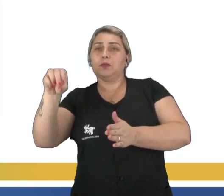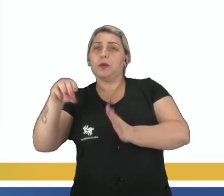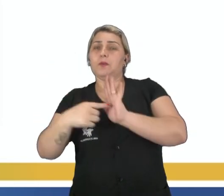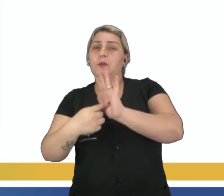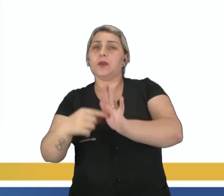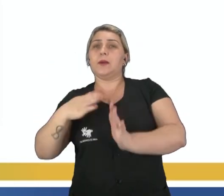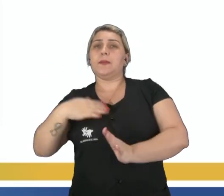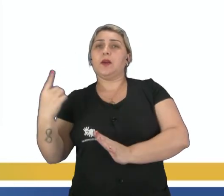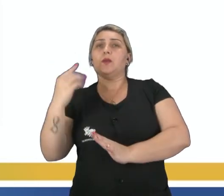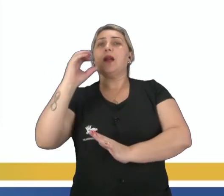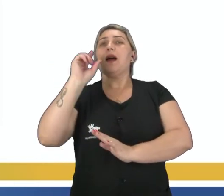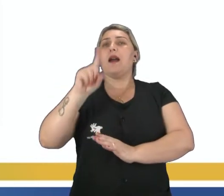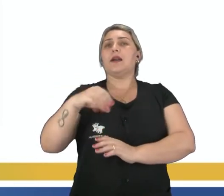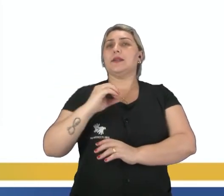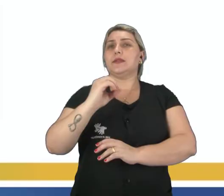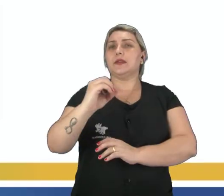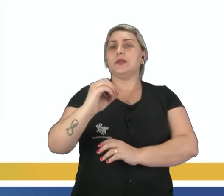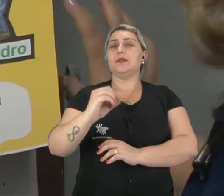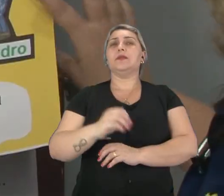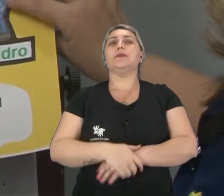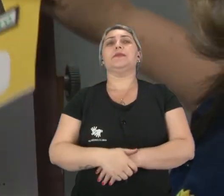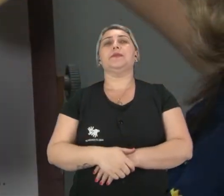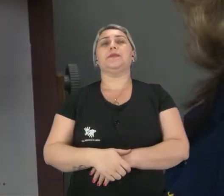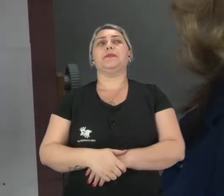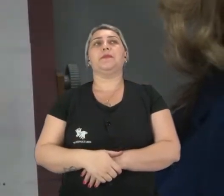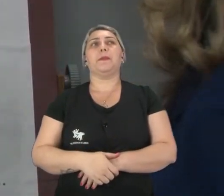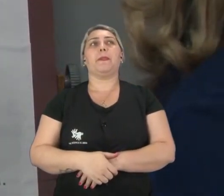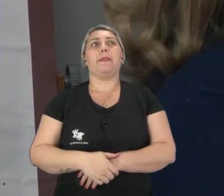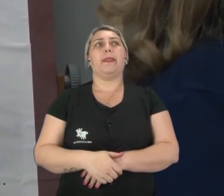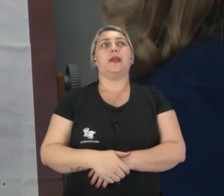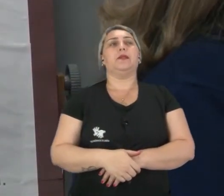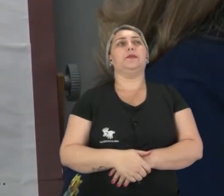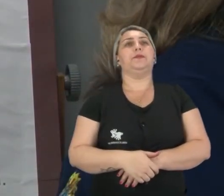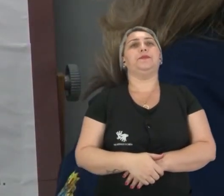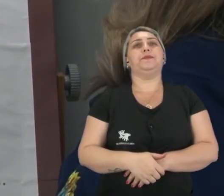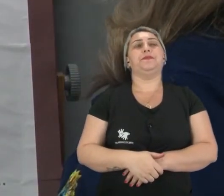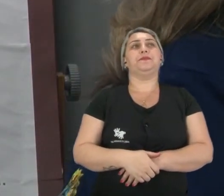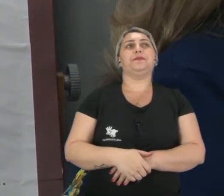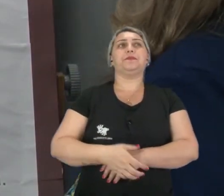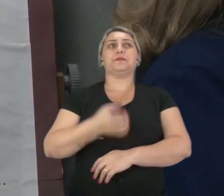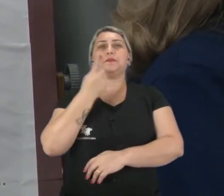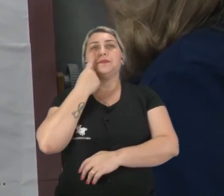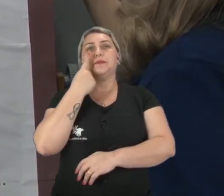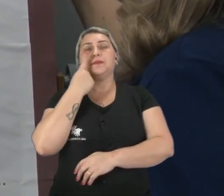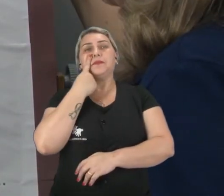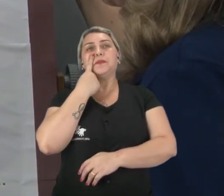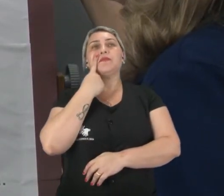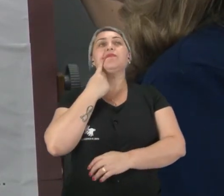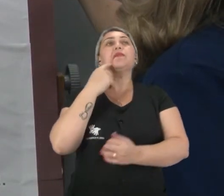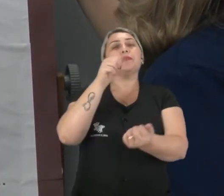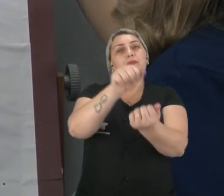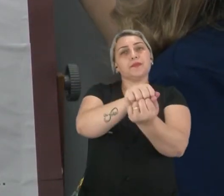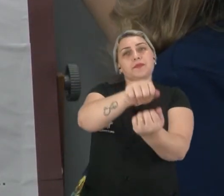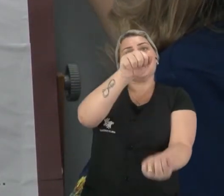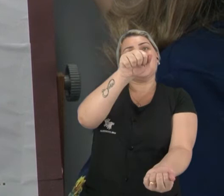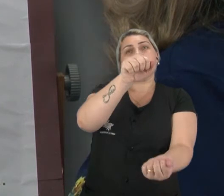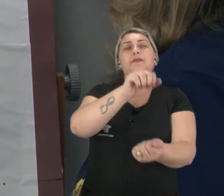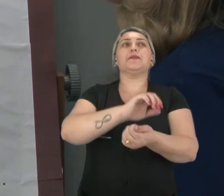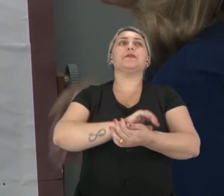altura é 0. Agora vem aqui comigo, né? Temos aqui o cartaz,